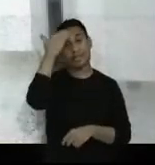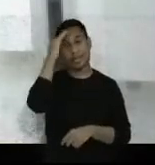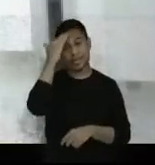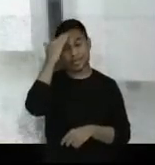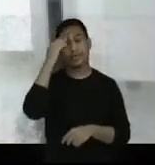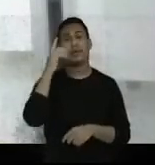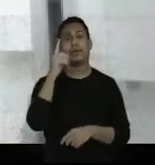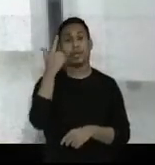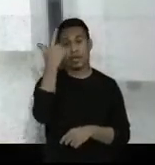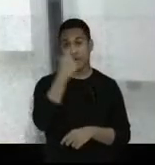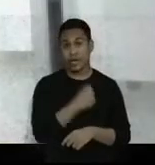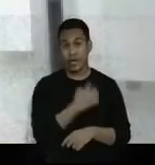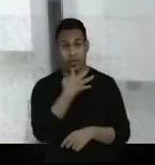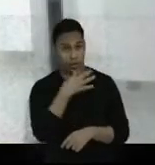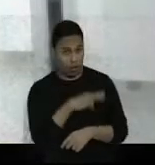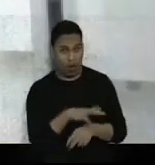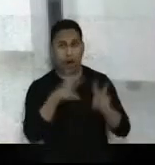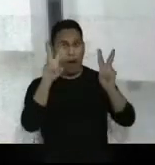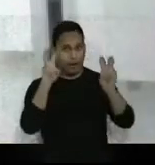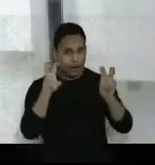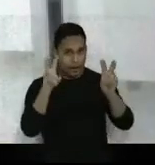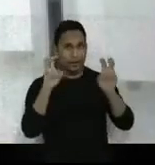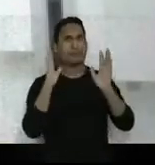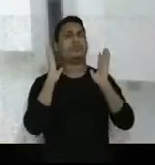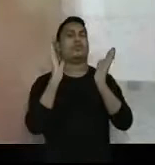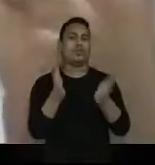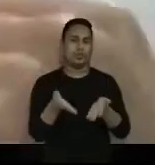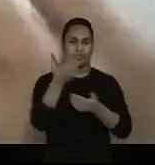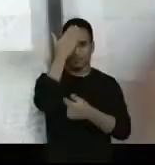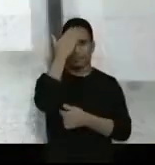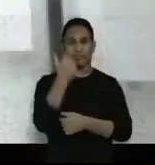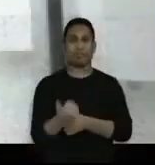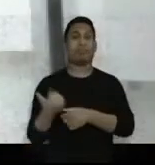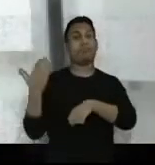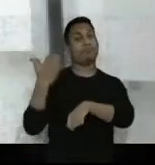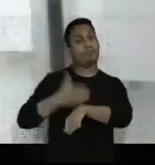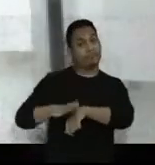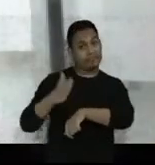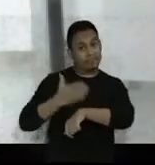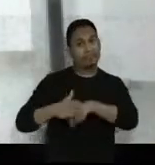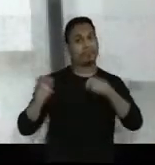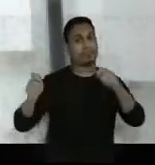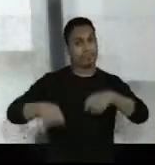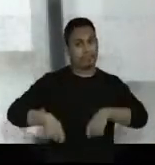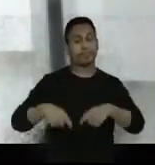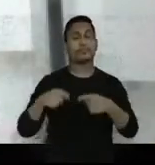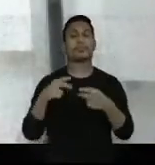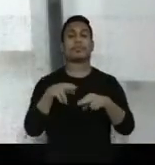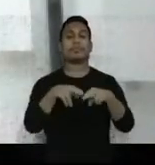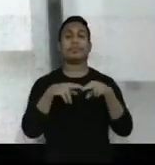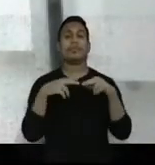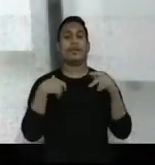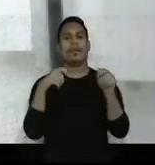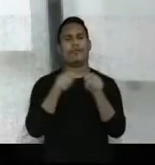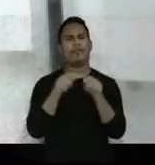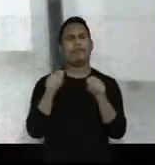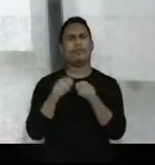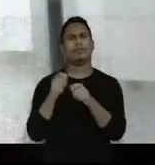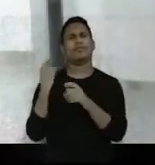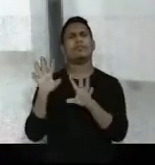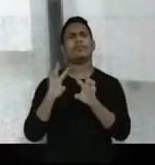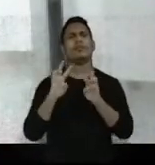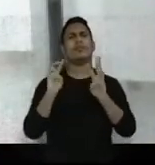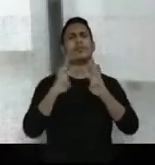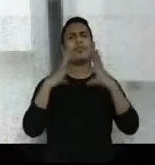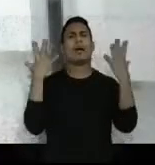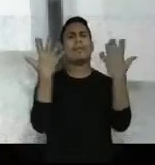sair daqui já com algumas coisas que possa colocar em prática. E por isso eu fiz uma apresentação bem simples, né, que eu vou compartilhar no YouTube. Aqui